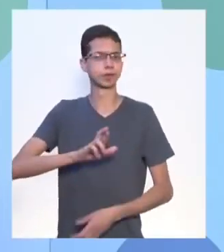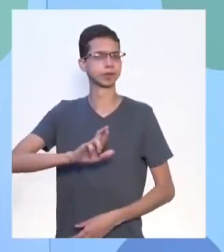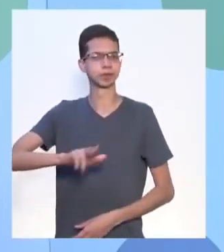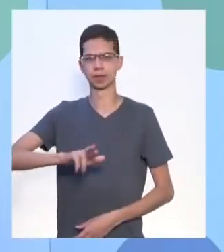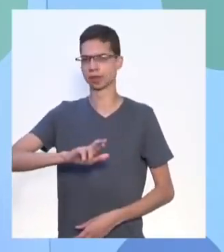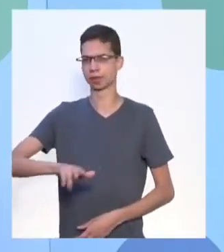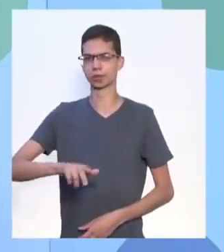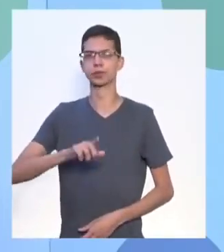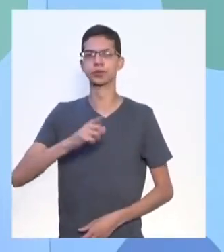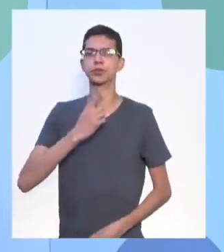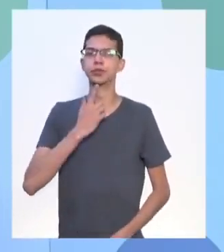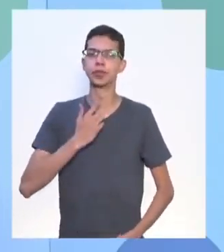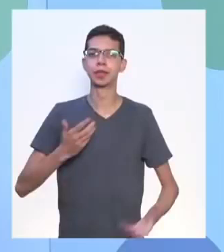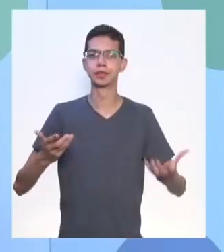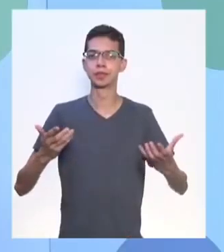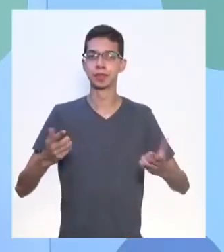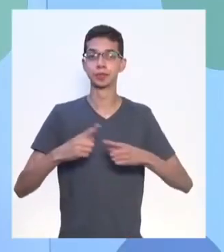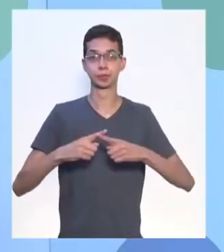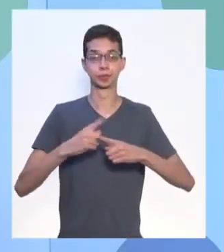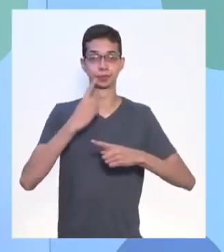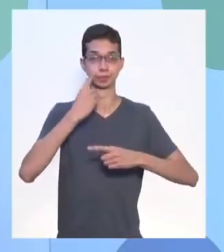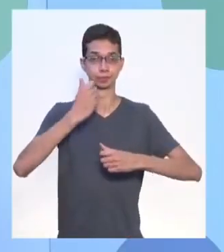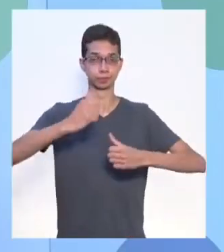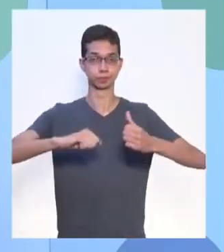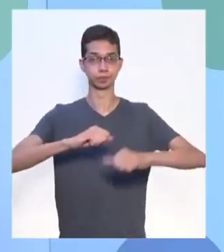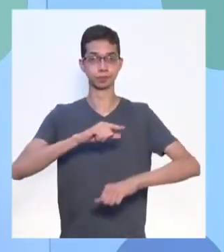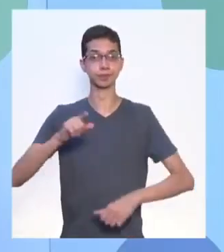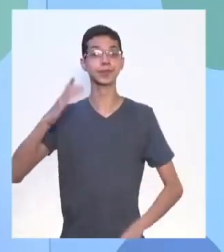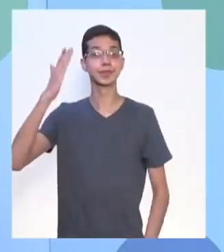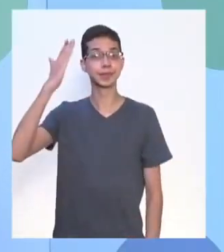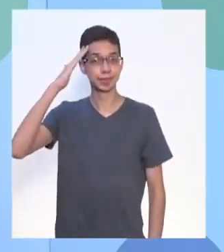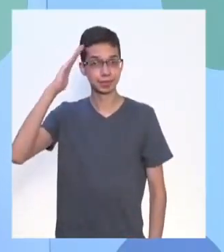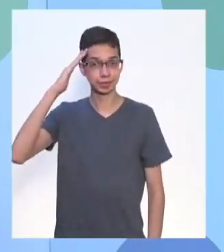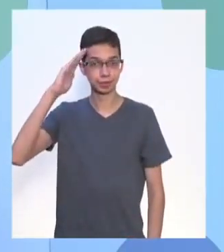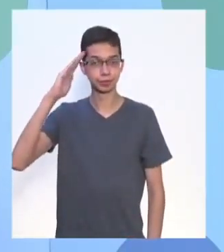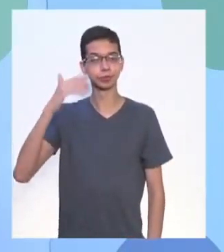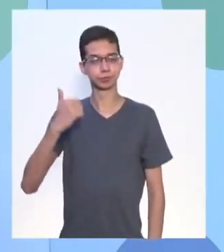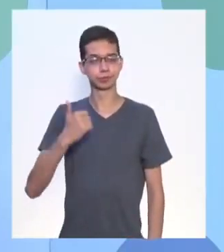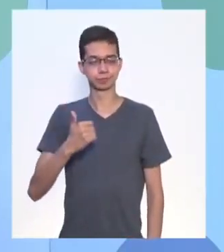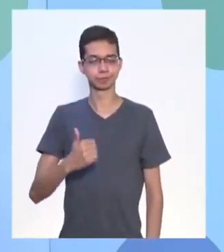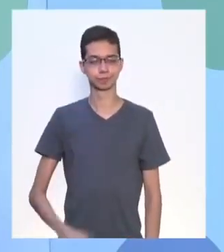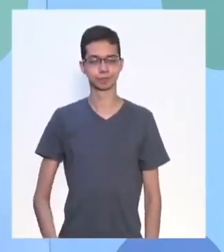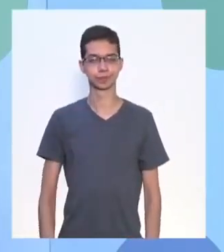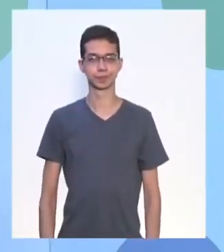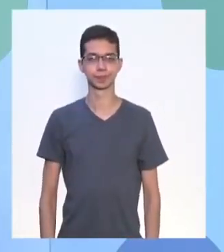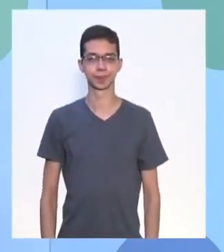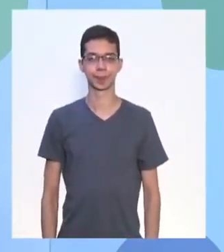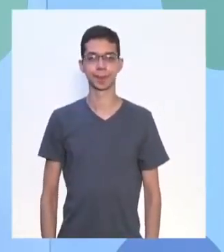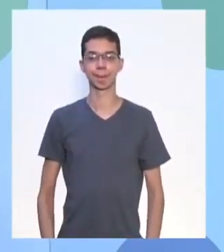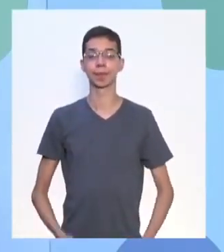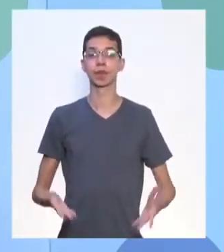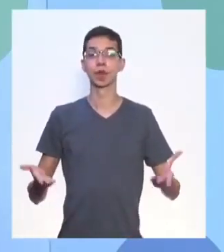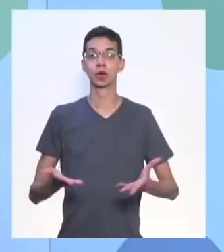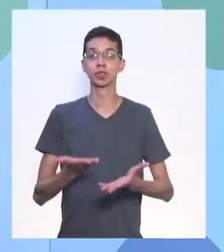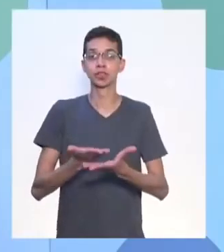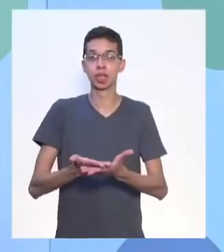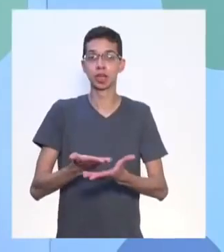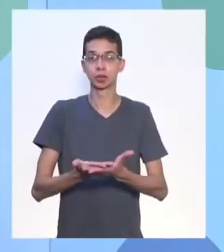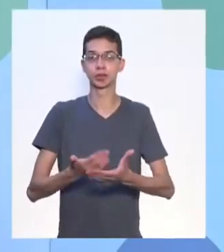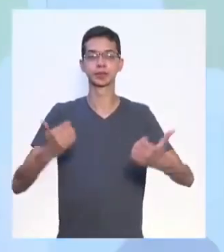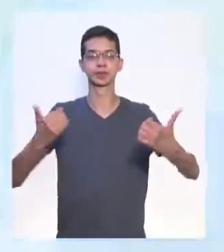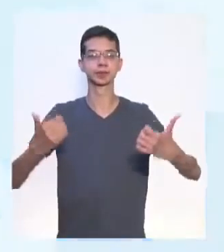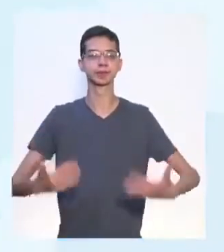gente poder analisar como que vocês entenderam essa matéria, a gente vai acompanhar. Ok? Hoje, a nossa aula vai